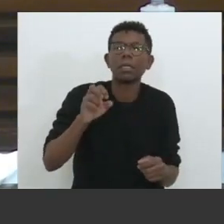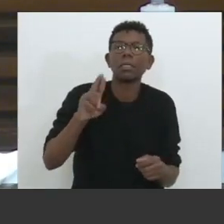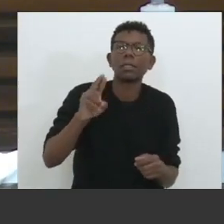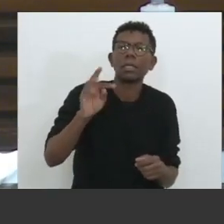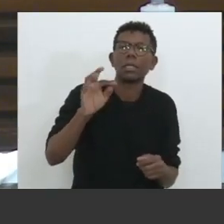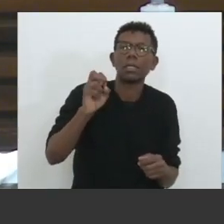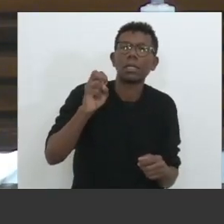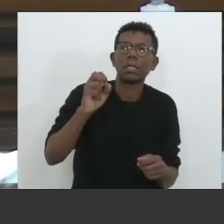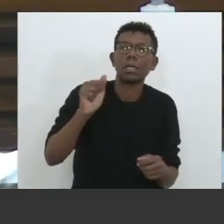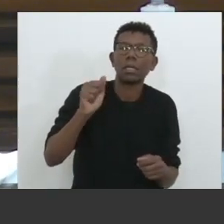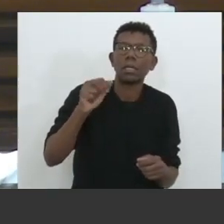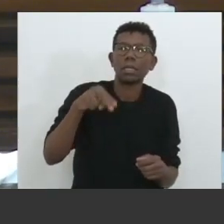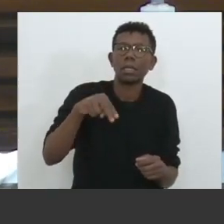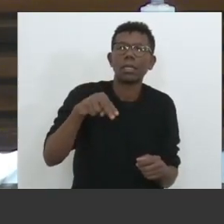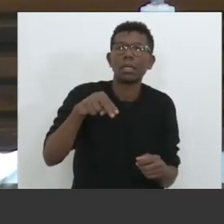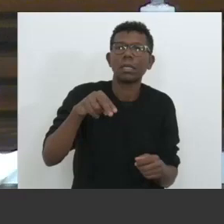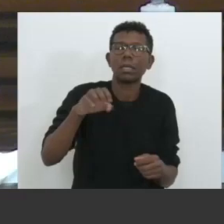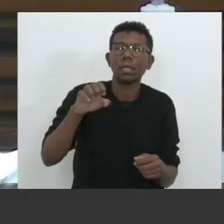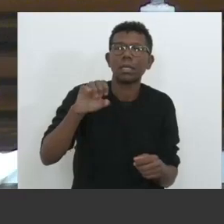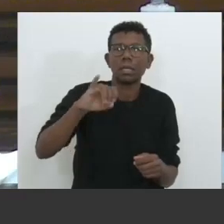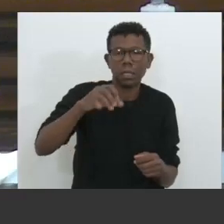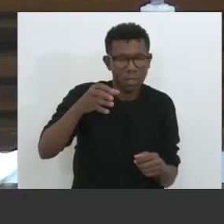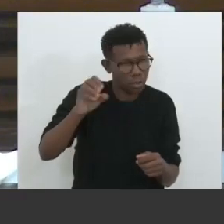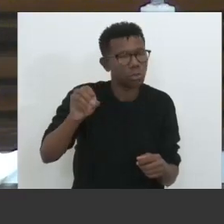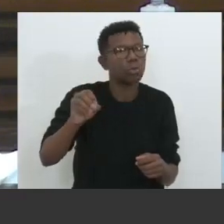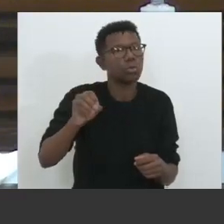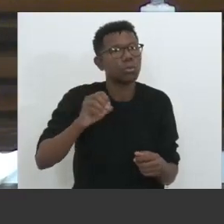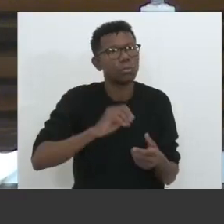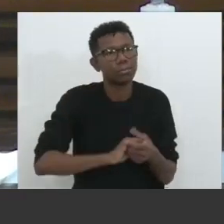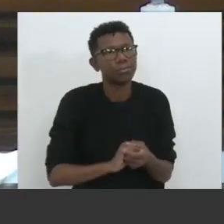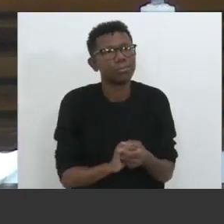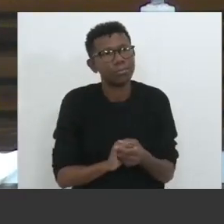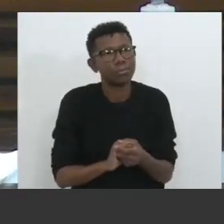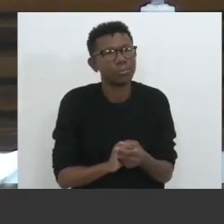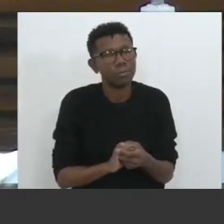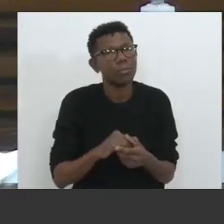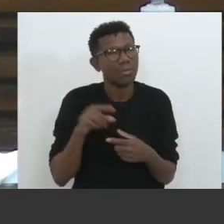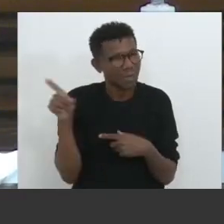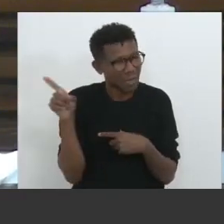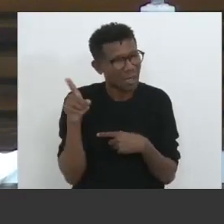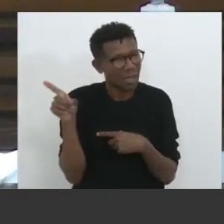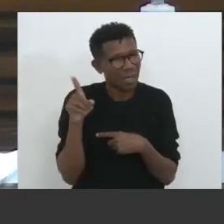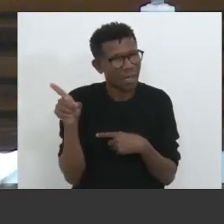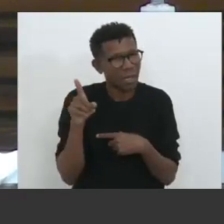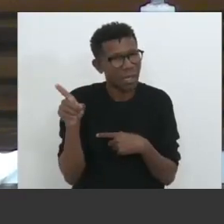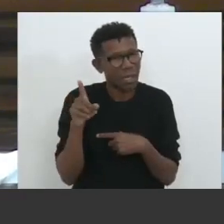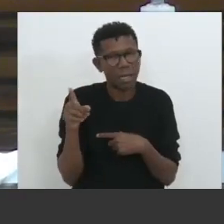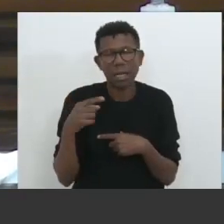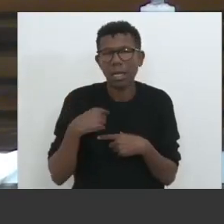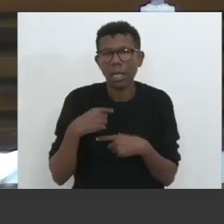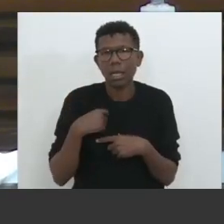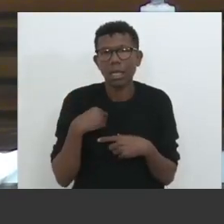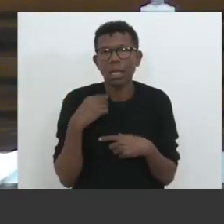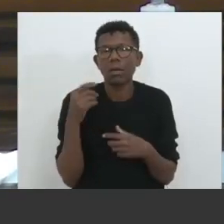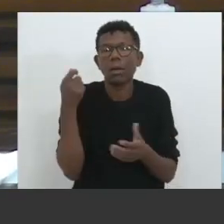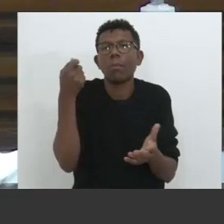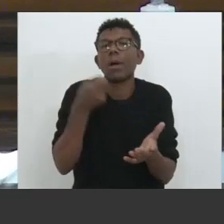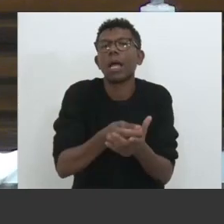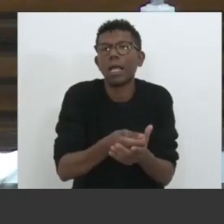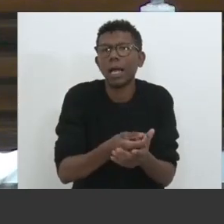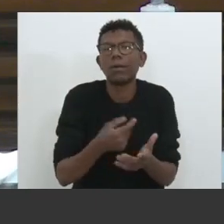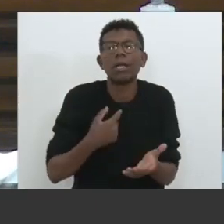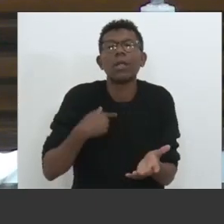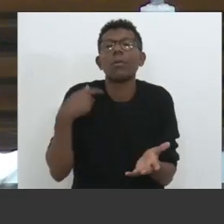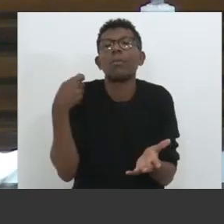quando eu coloquei o lá no no estúdio do Rick bonad fui eu que coloquei eles eu que pagava pra